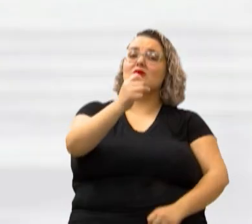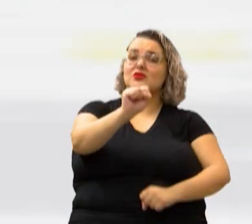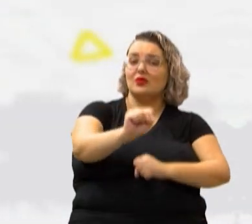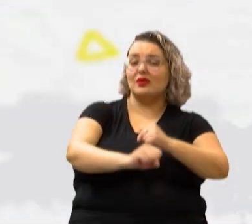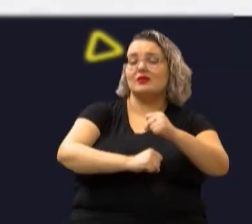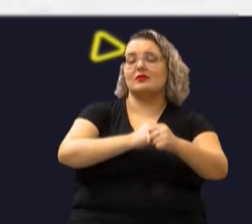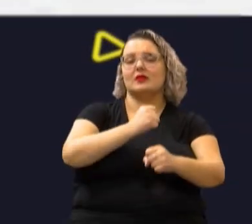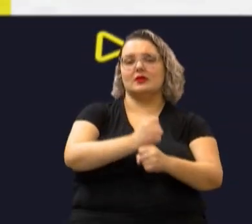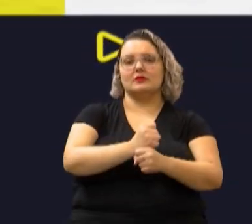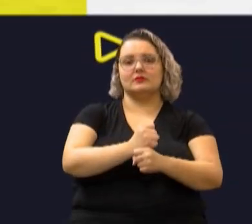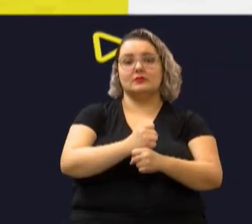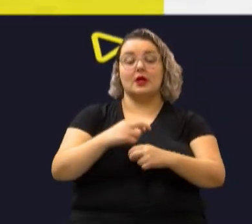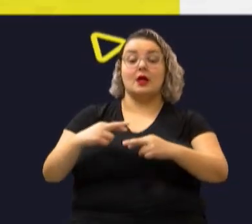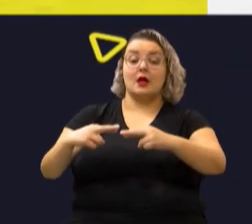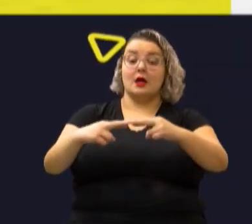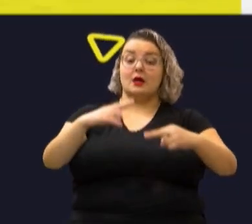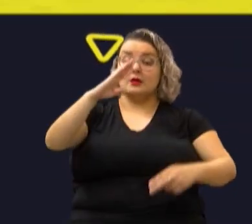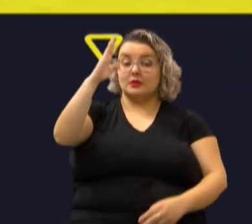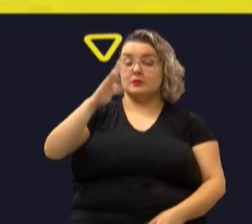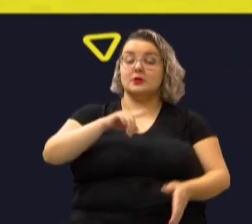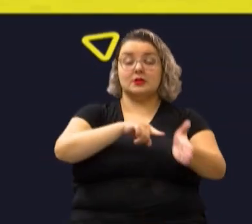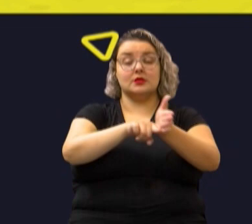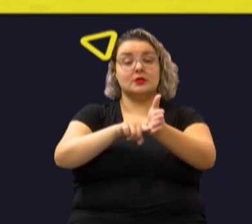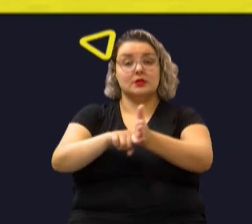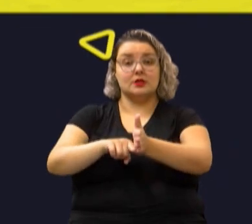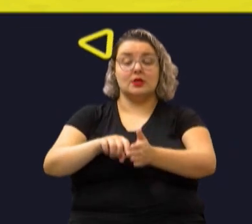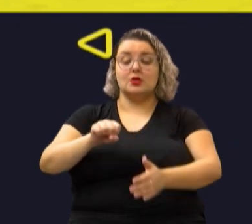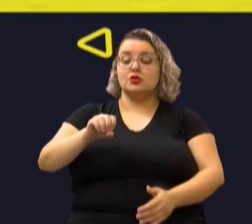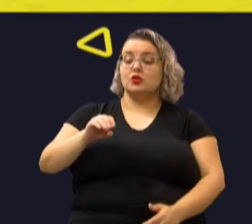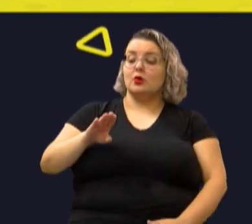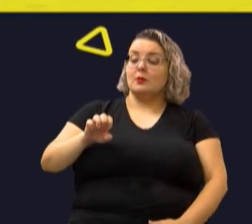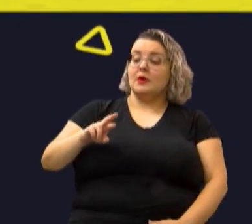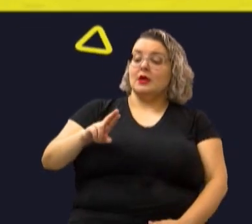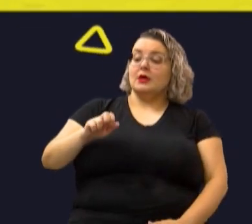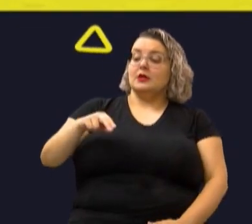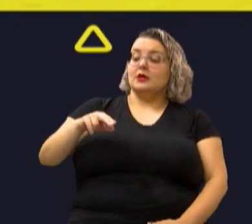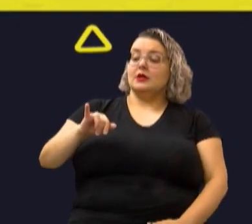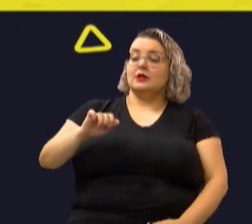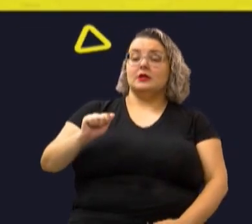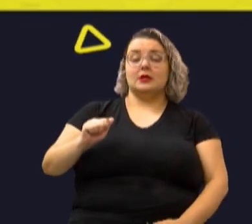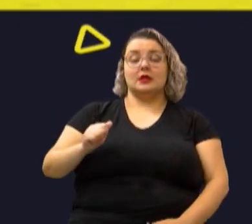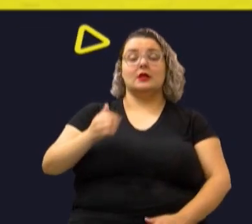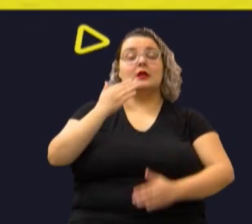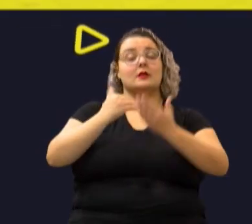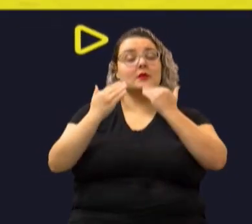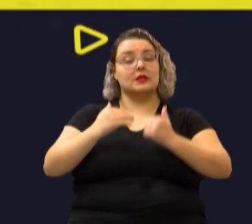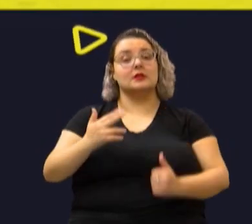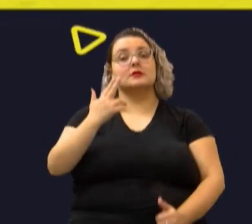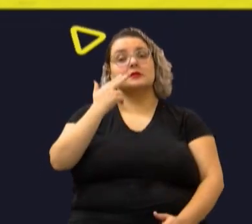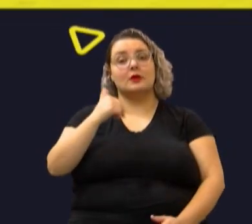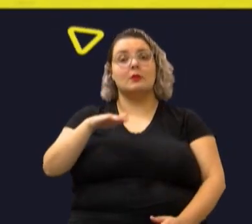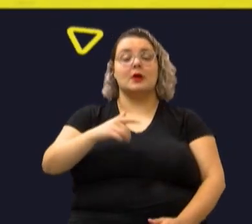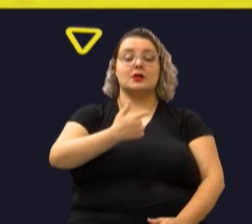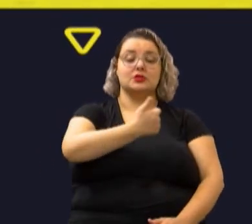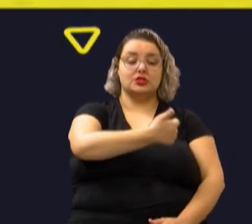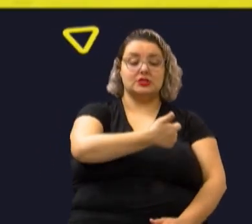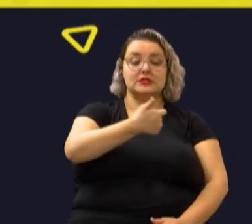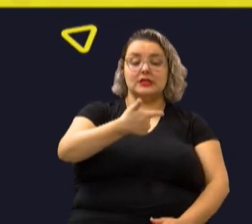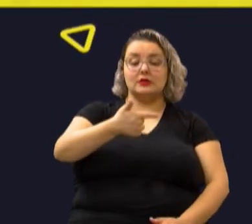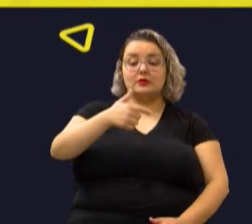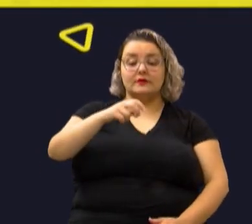8 anos. Segundo a Rede Brasileira de Pesquisa em Soberania Alimentar e Nutricional, mais de